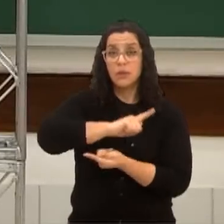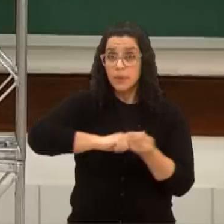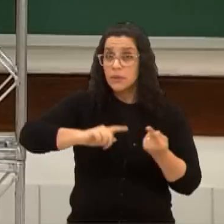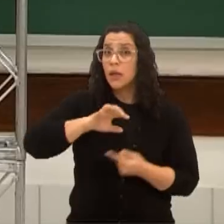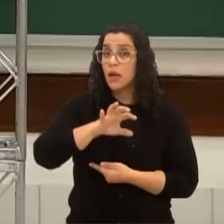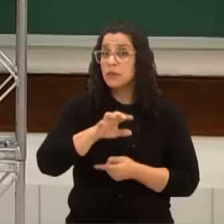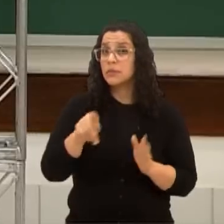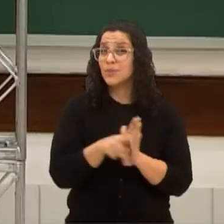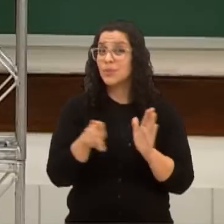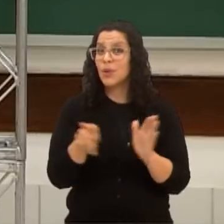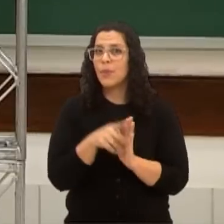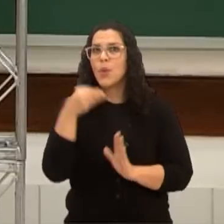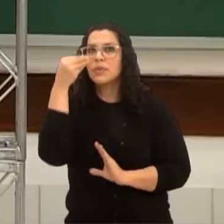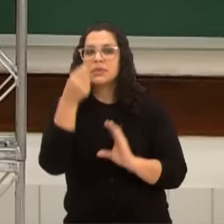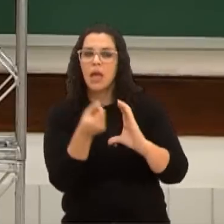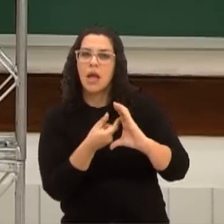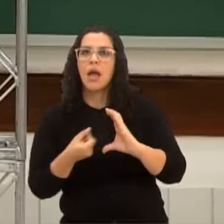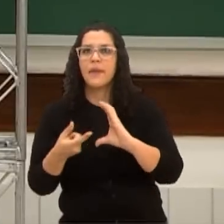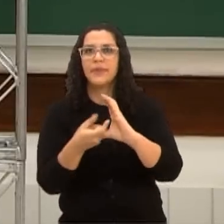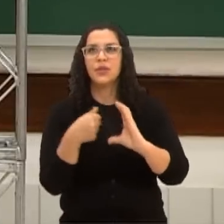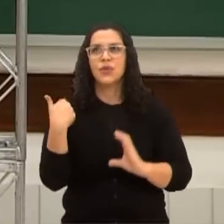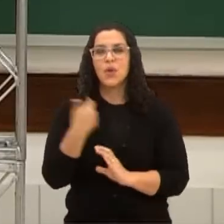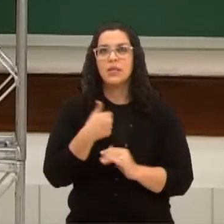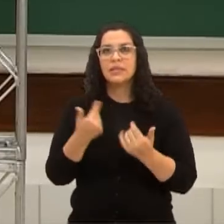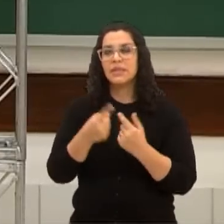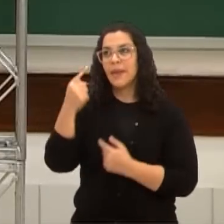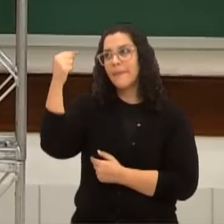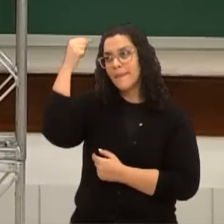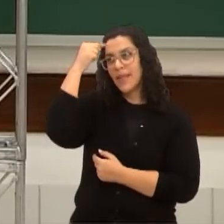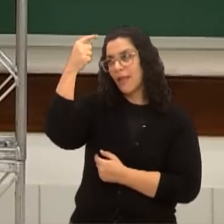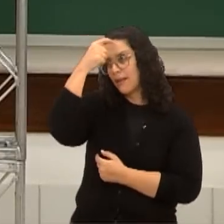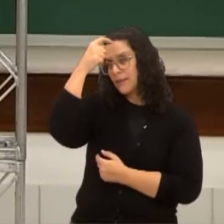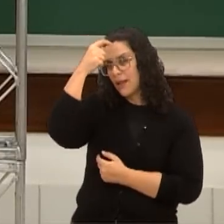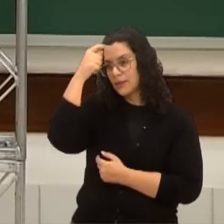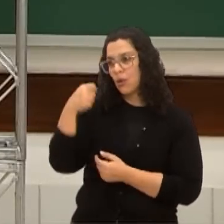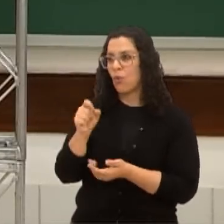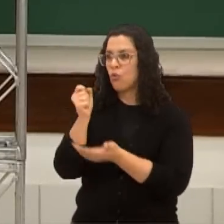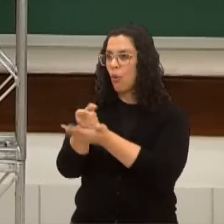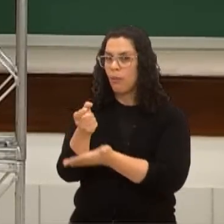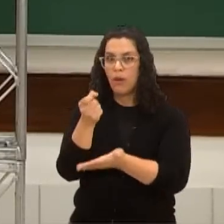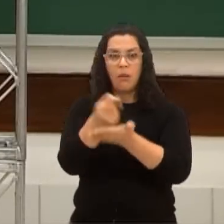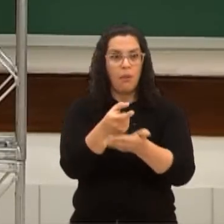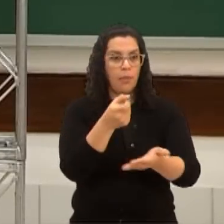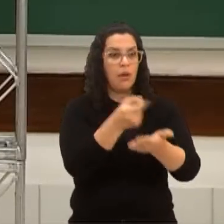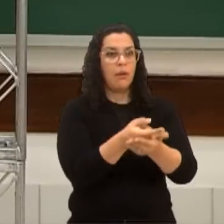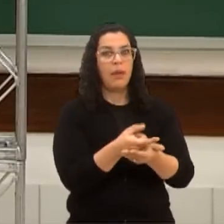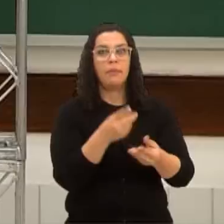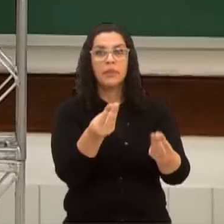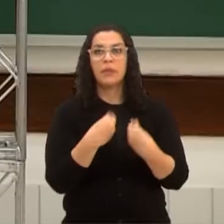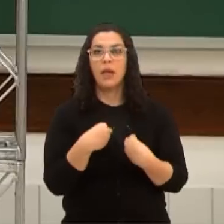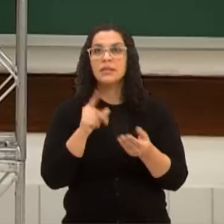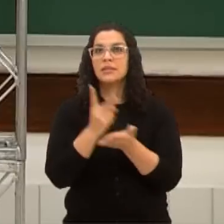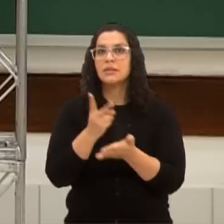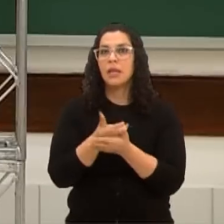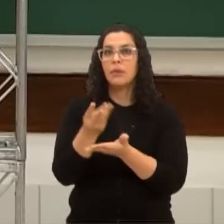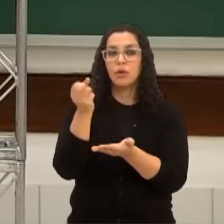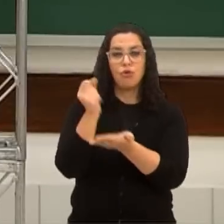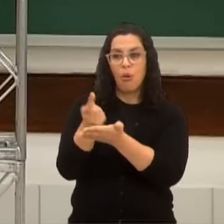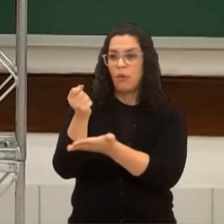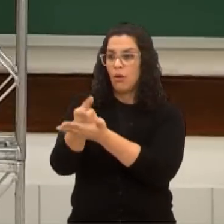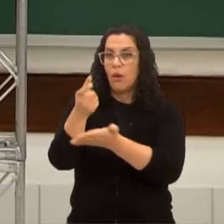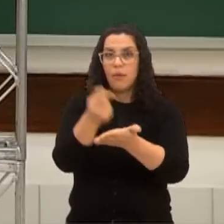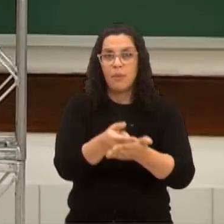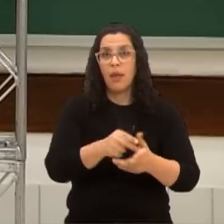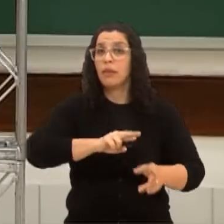fruto desse capitalismo, faz com que a gente tenha essa mentalidade do consumir, do adquirir, e não